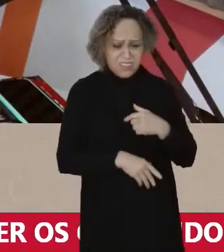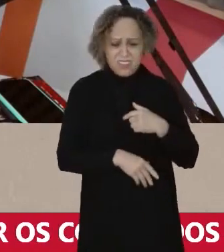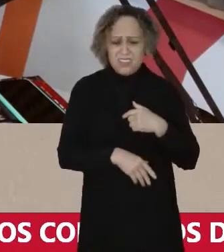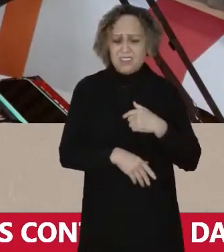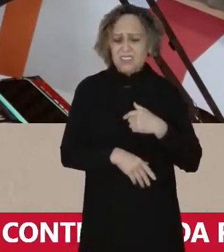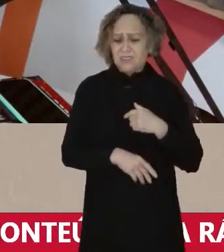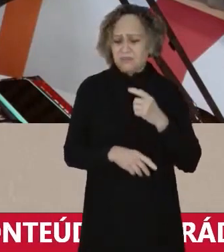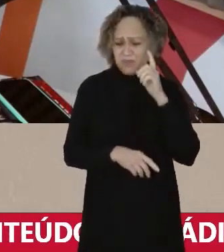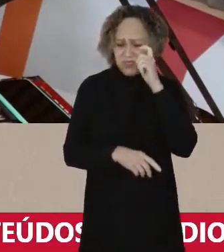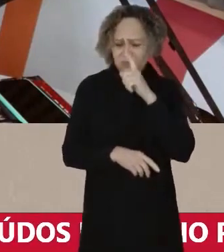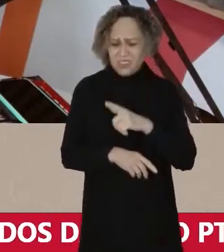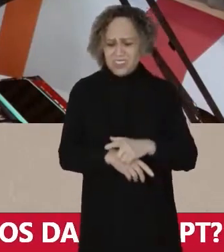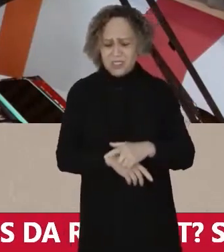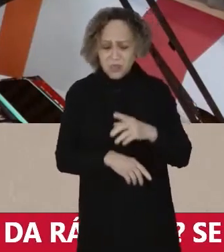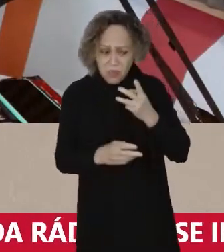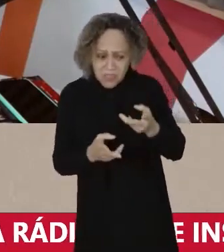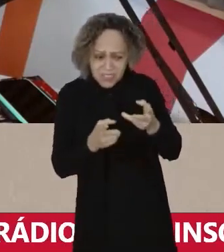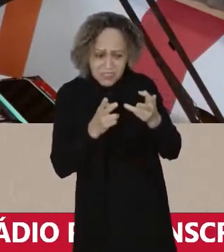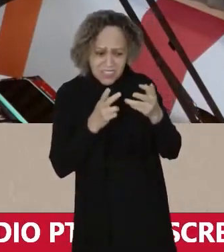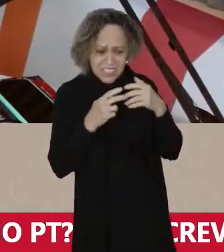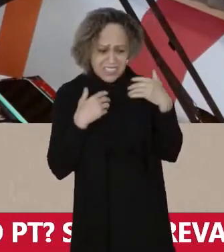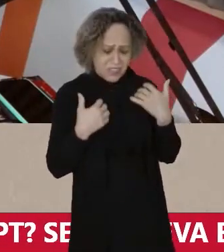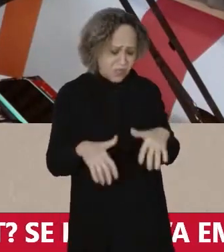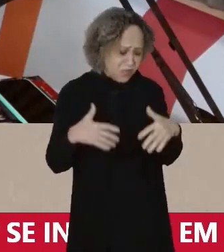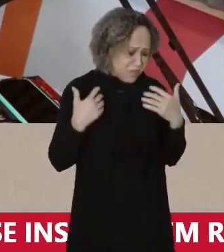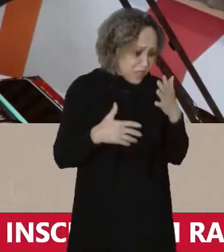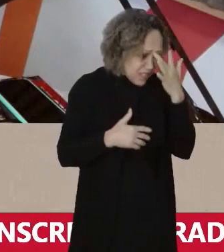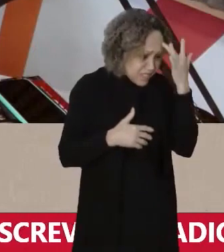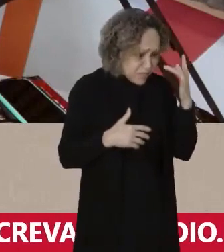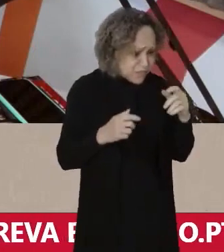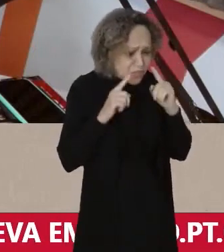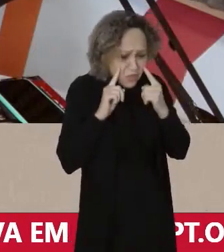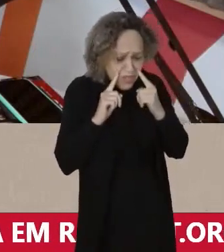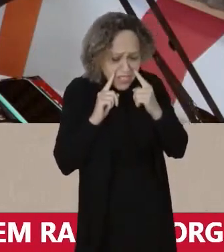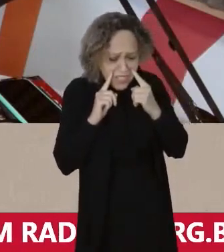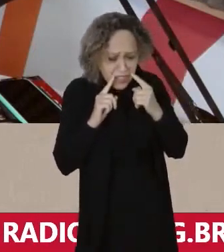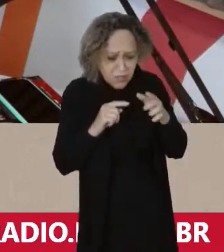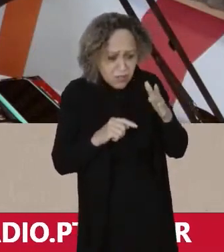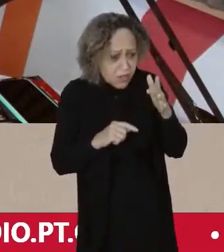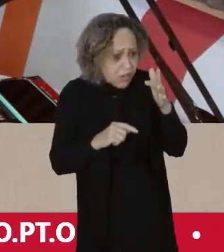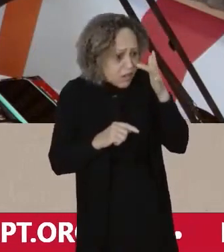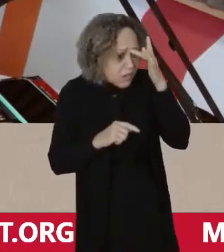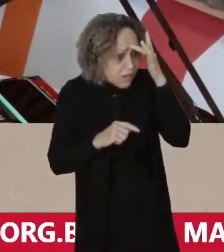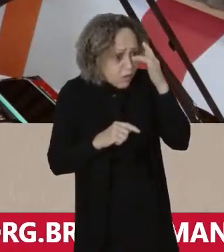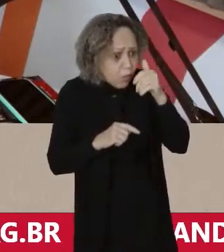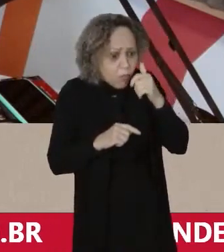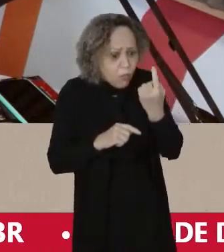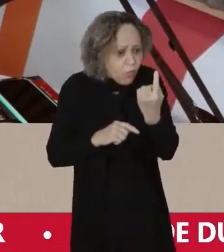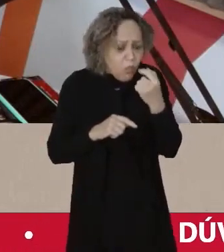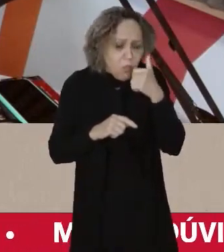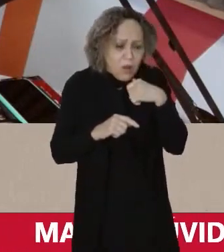um caso que mexeu muito com a axé. Uma mãe não conseguiu ganhar o cartão. E ela